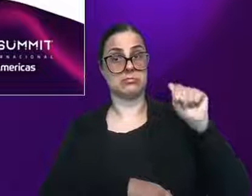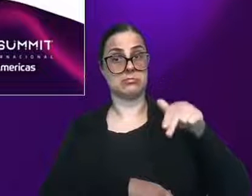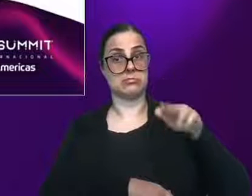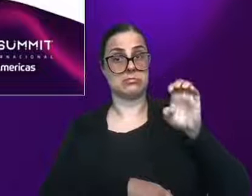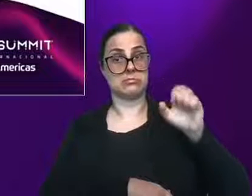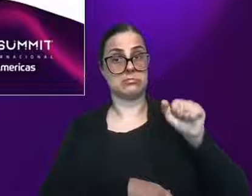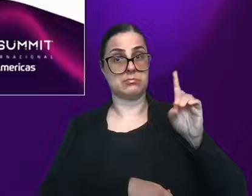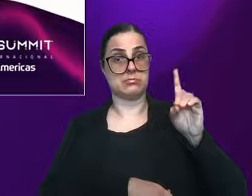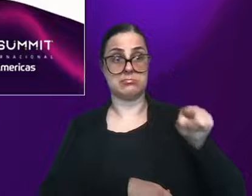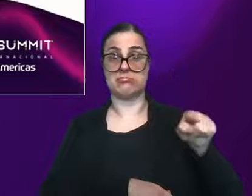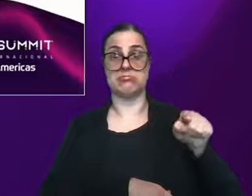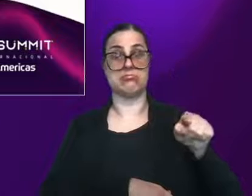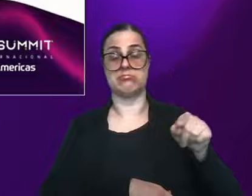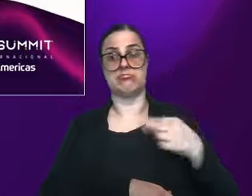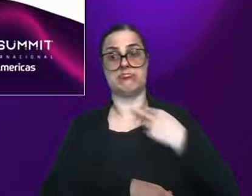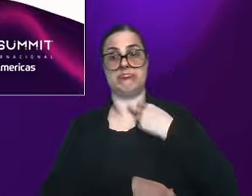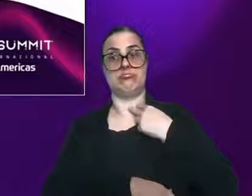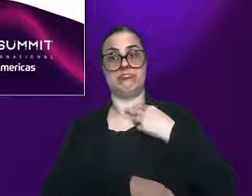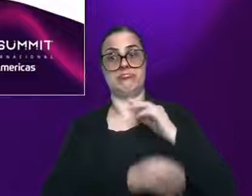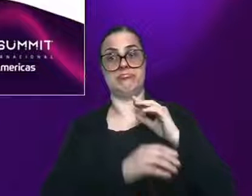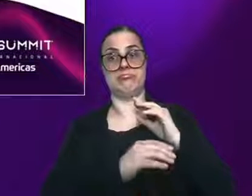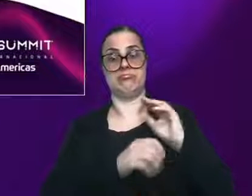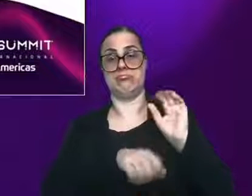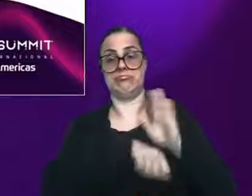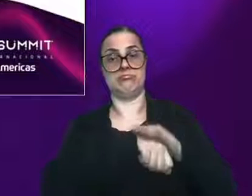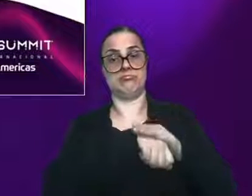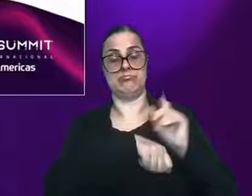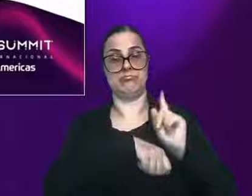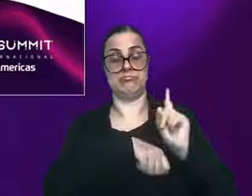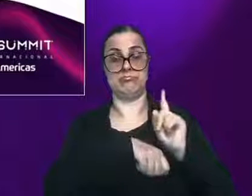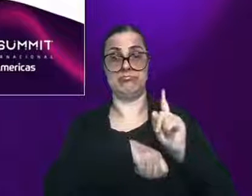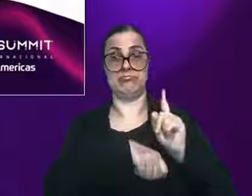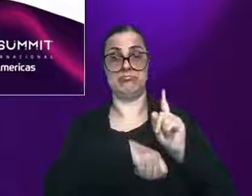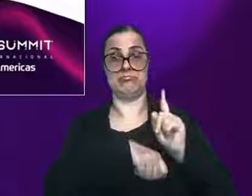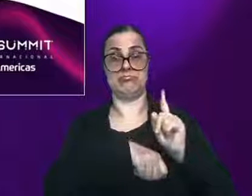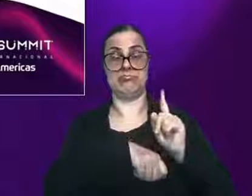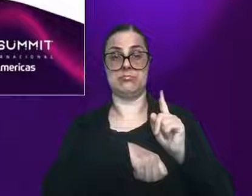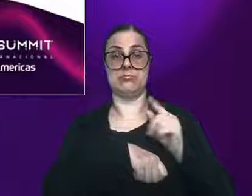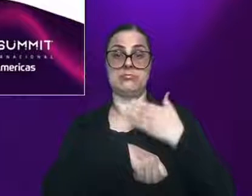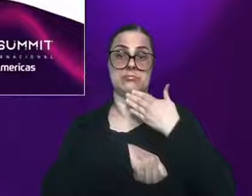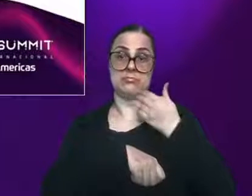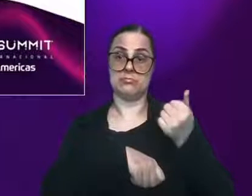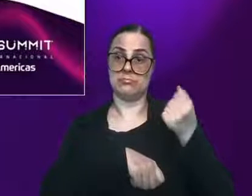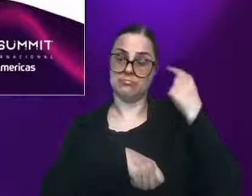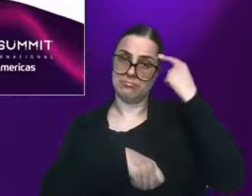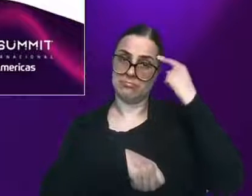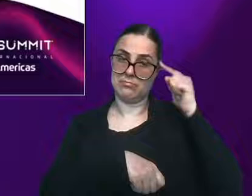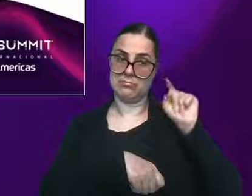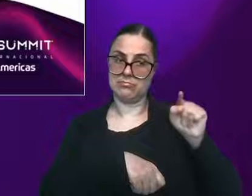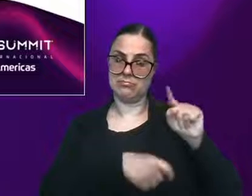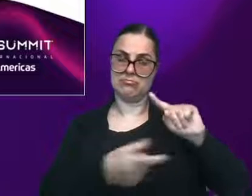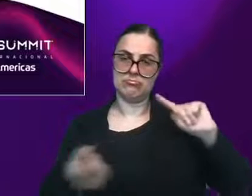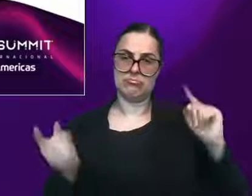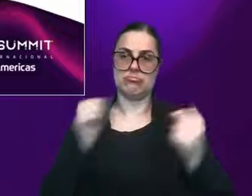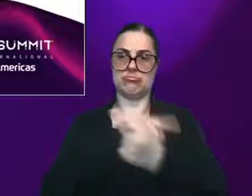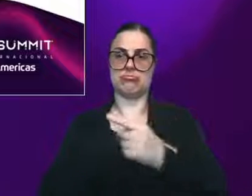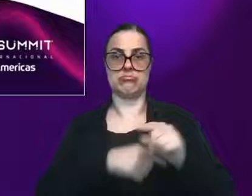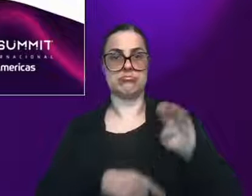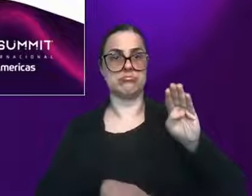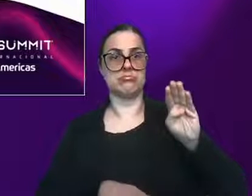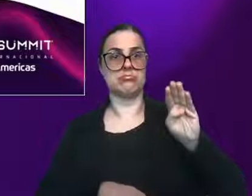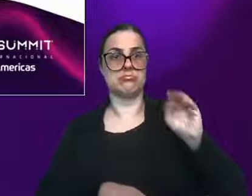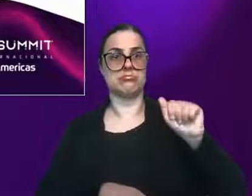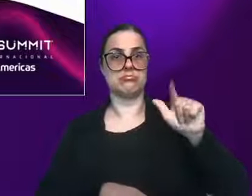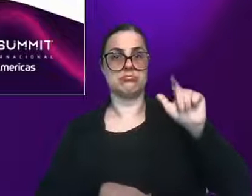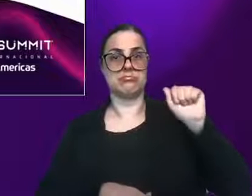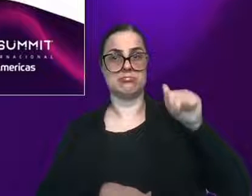levanta a questão de mudar a solução salina para soluções equilibradas. Você muda toda uma prática, você tem que discutir o